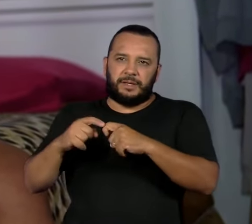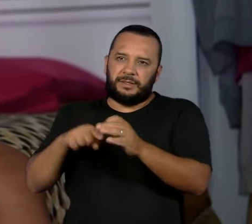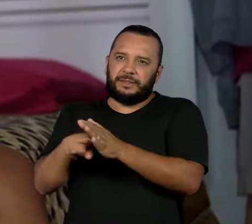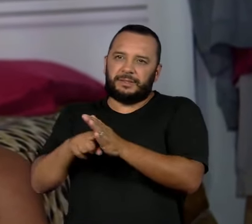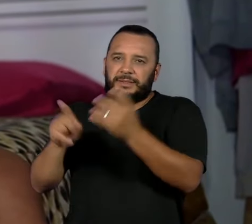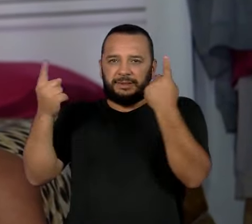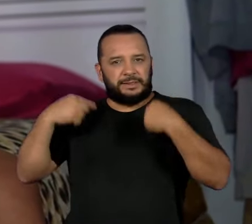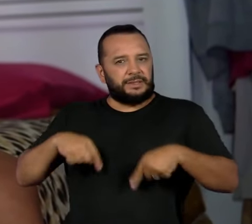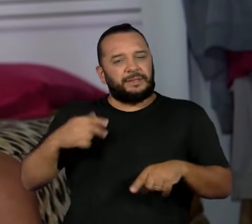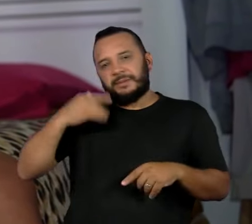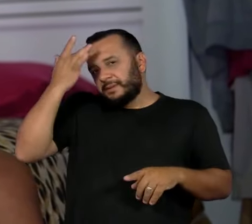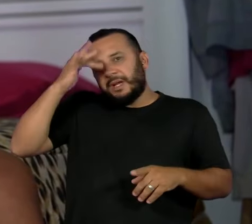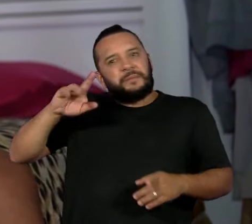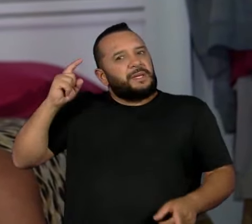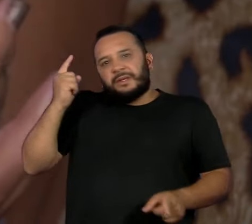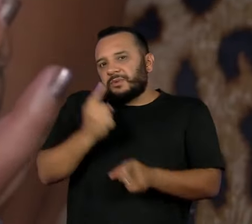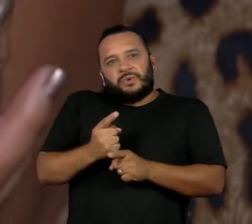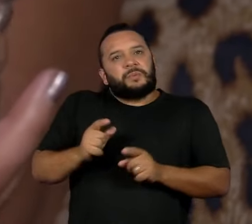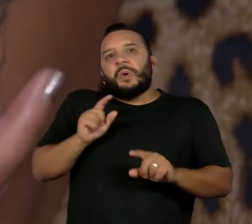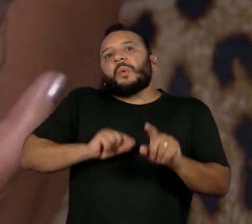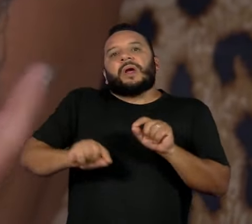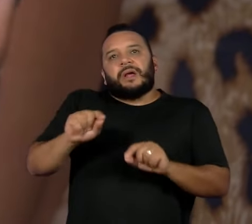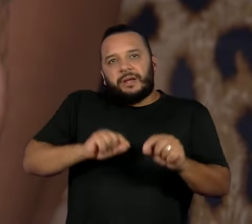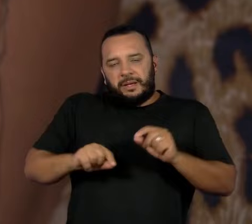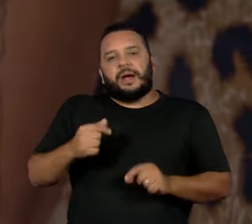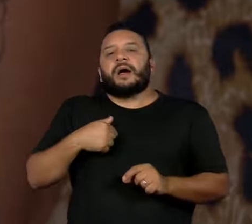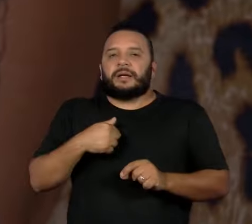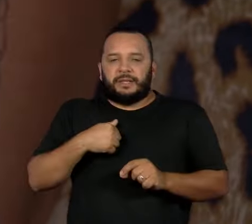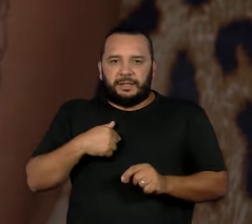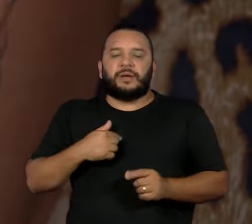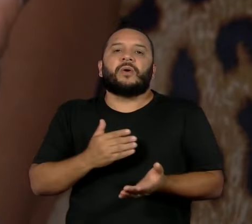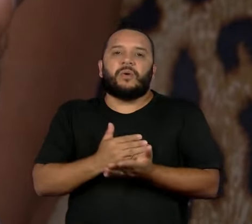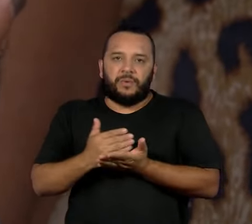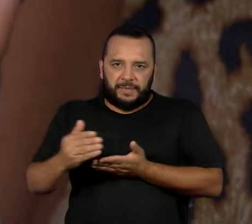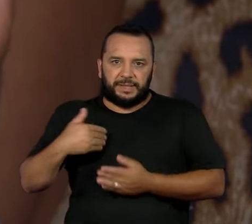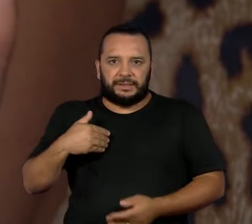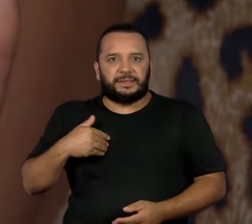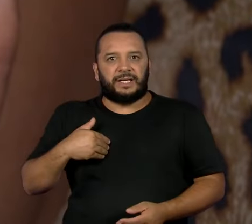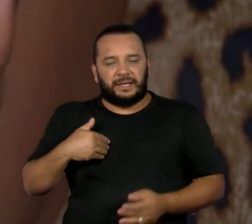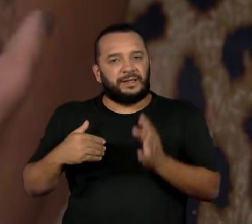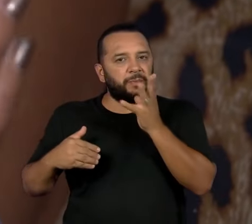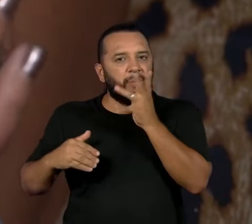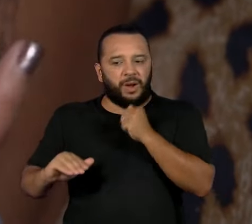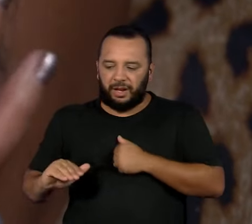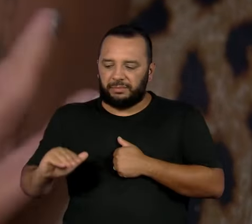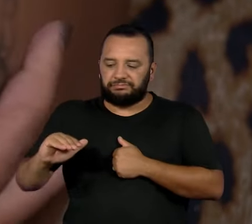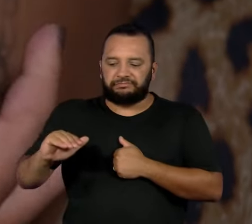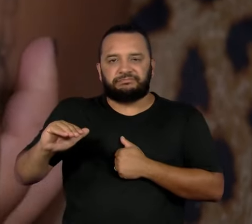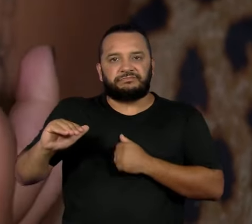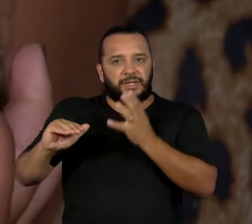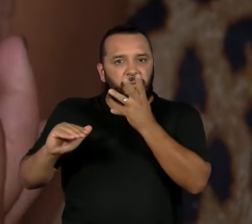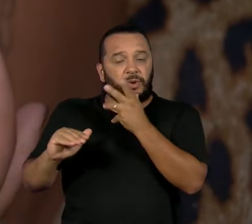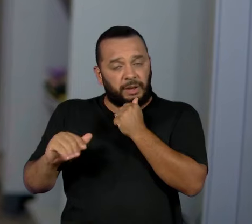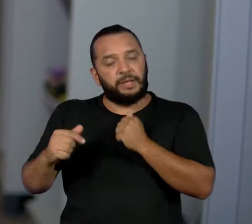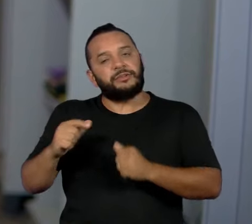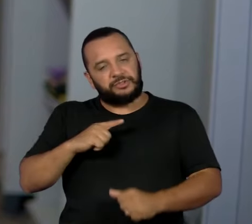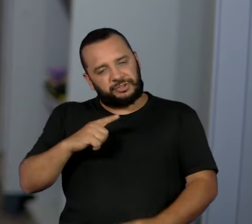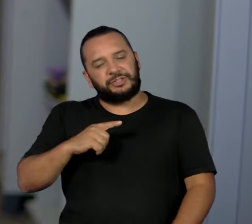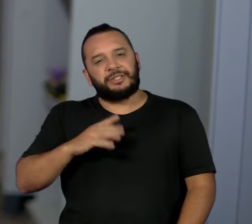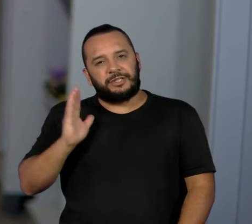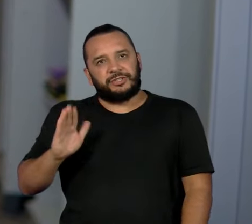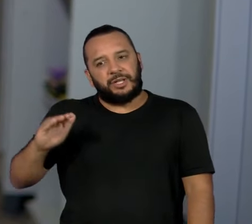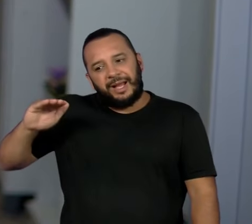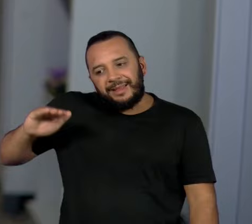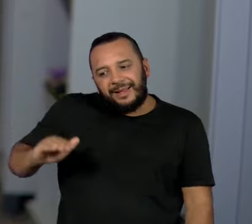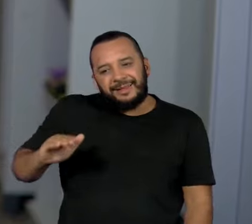nunca descobriu o que que era. Aí foi quando eu comecei a ter o retardamento. Foi quando eu descobri que eu tinha um nanismo raro. No começo